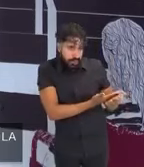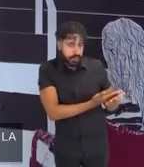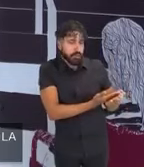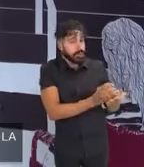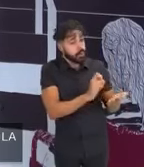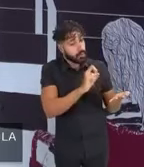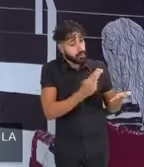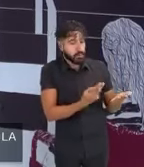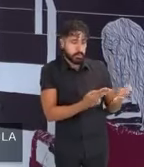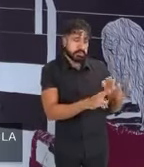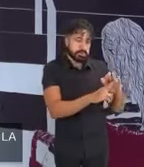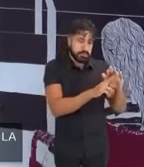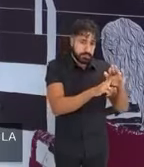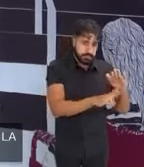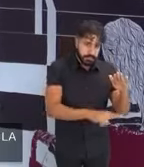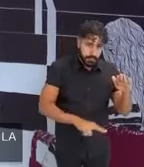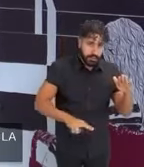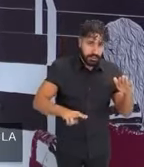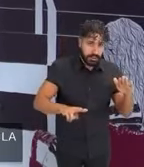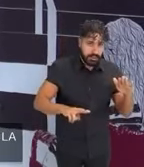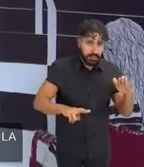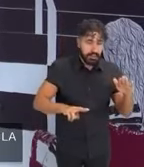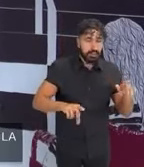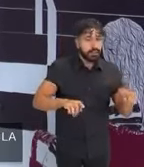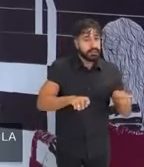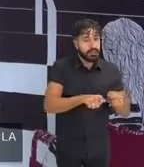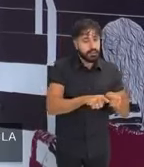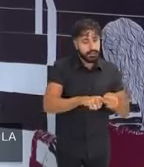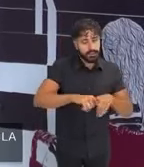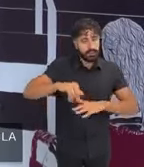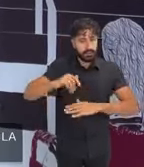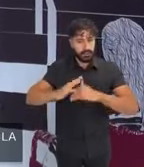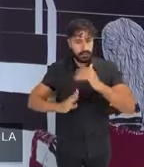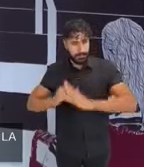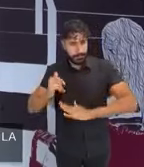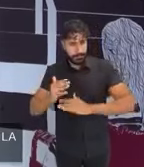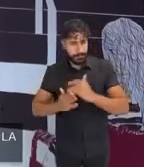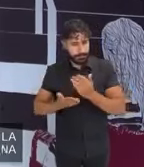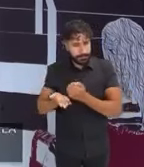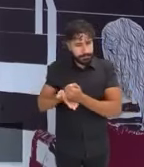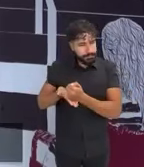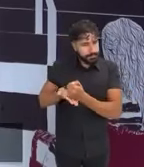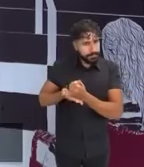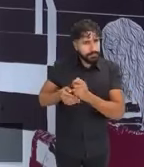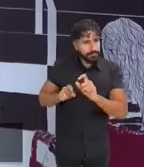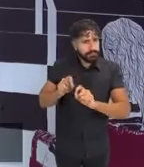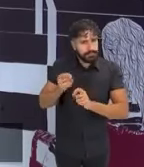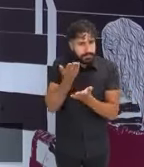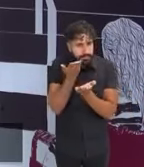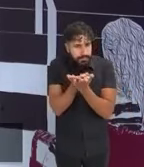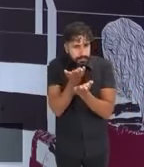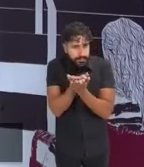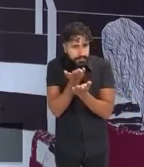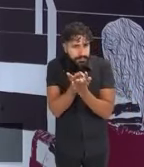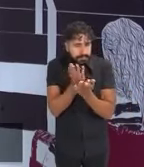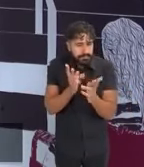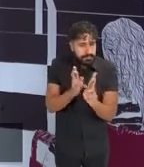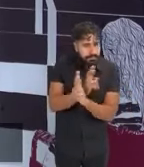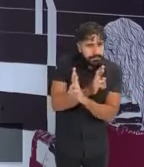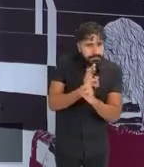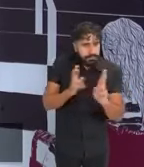ou até mesmo na universidade, e a profissão com base naquilo que você estuda nos